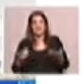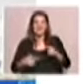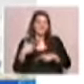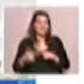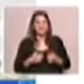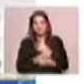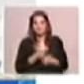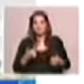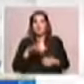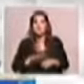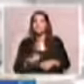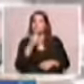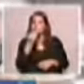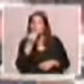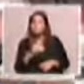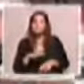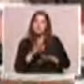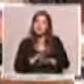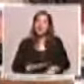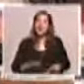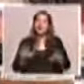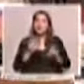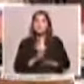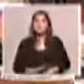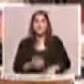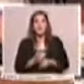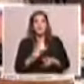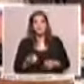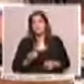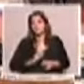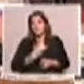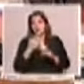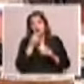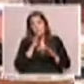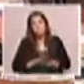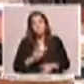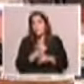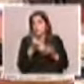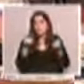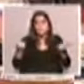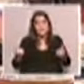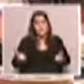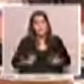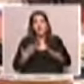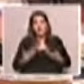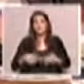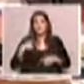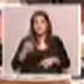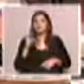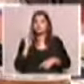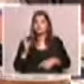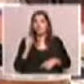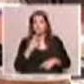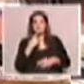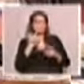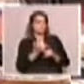bem. Mas o consumo era moderado, porque o consumo era sempre moderado, porque não havia muito. Então houve agora, de facto, uns anos de abundância em que